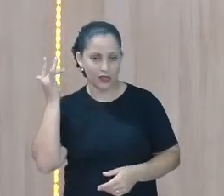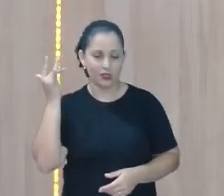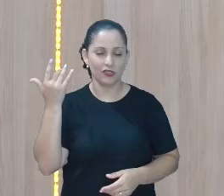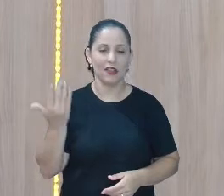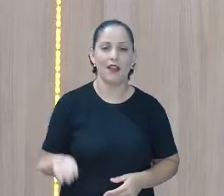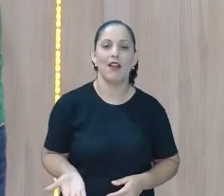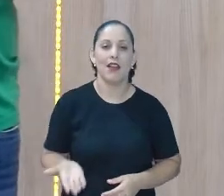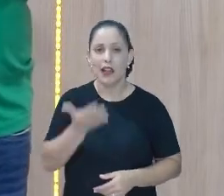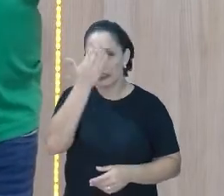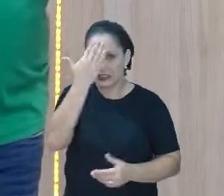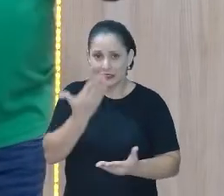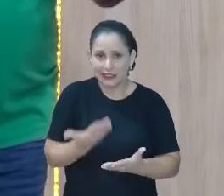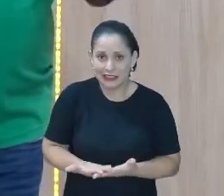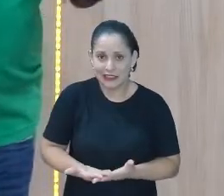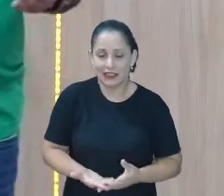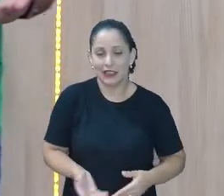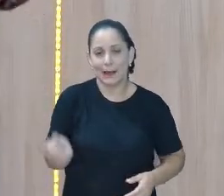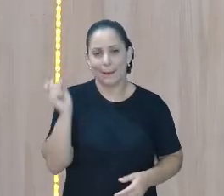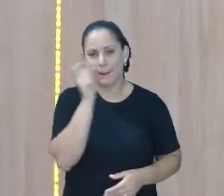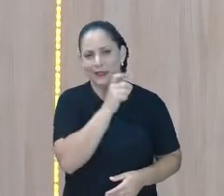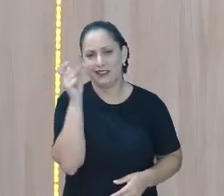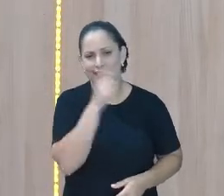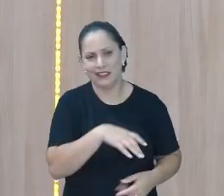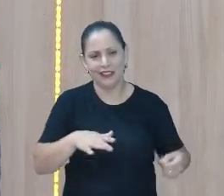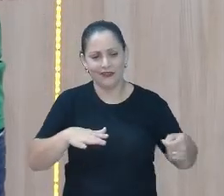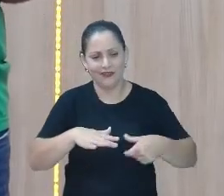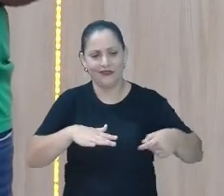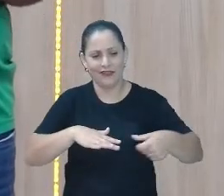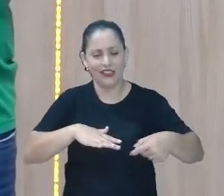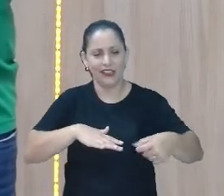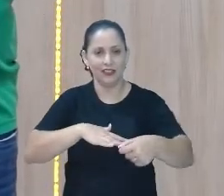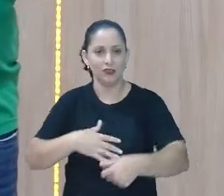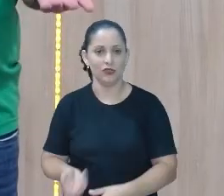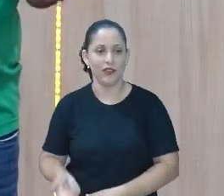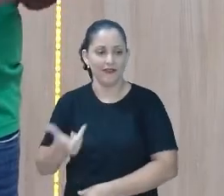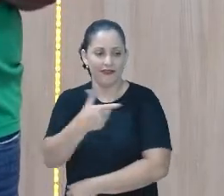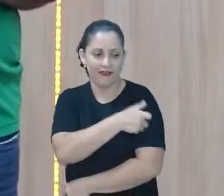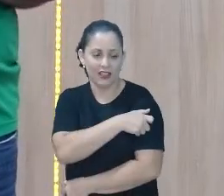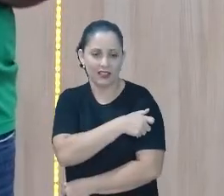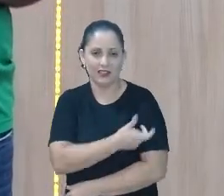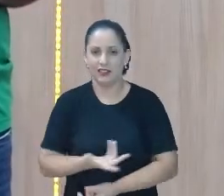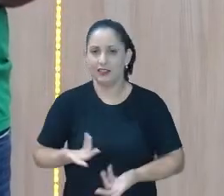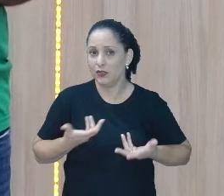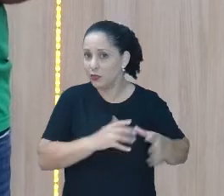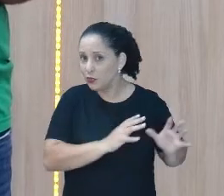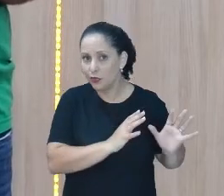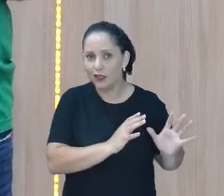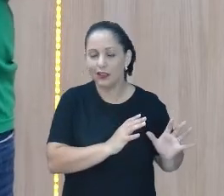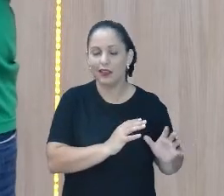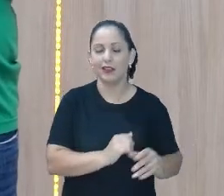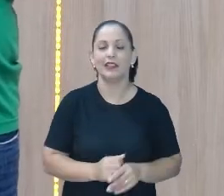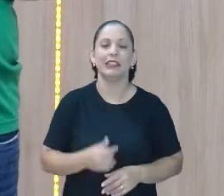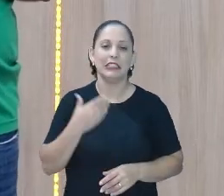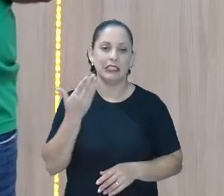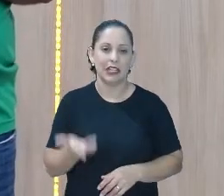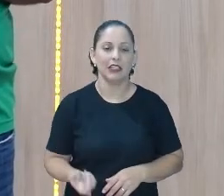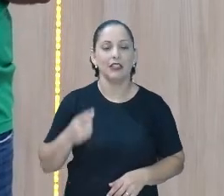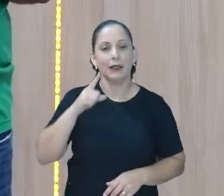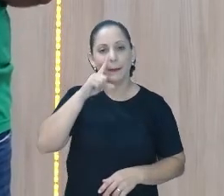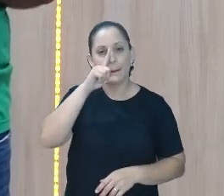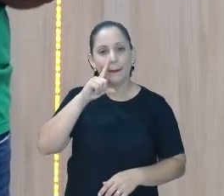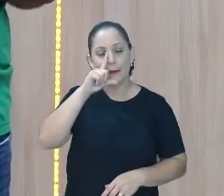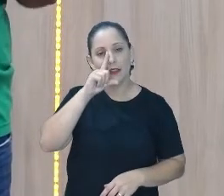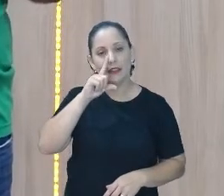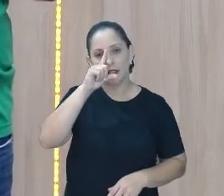cai nessas fake news, deixa de se vacinar e está correndo o risco aí, né, de